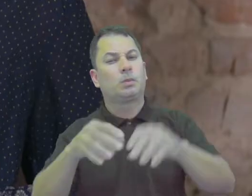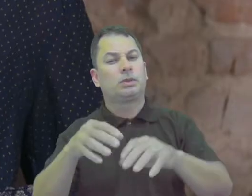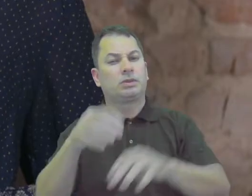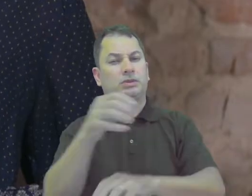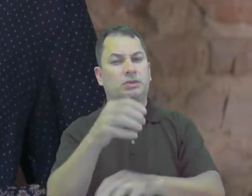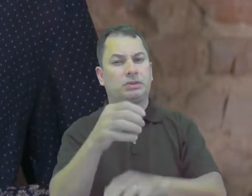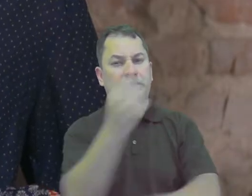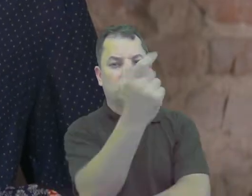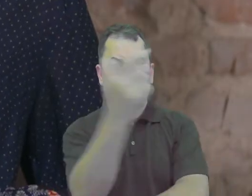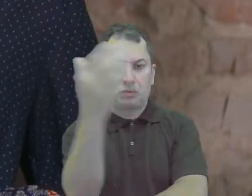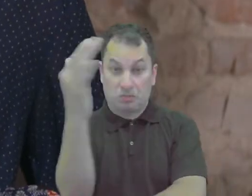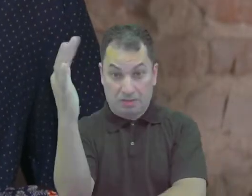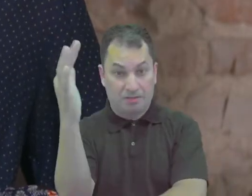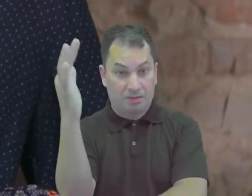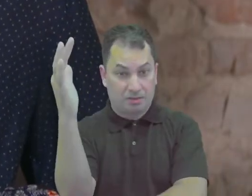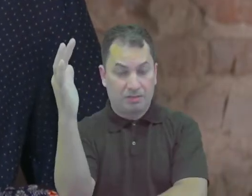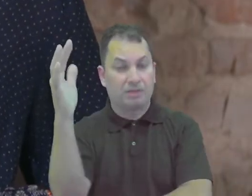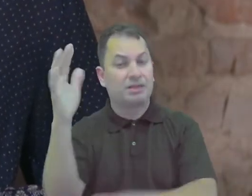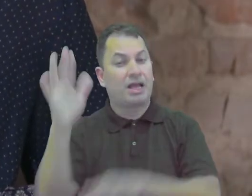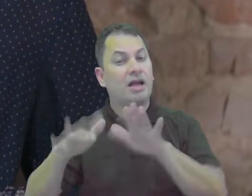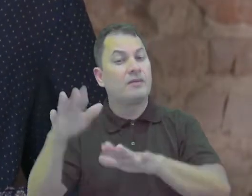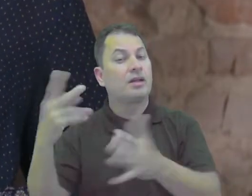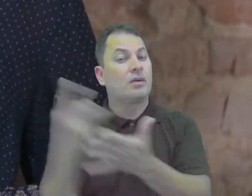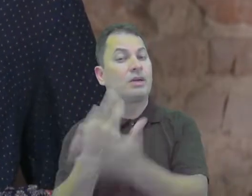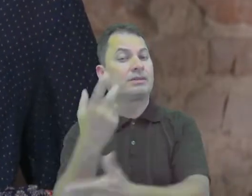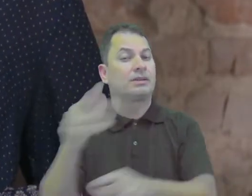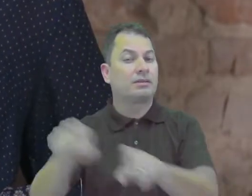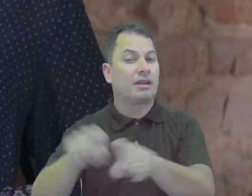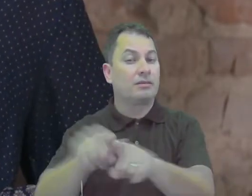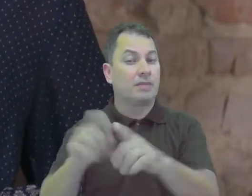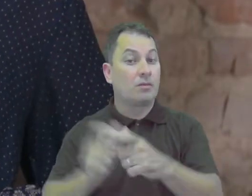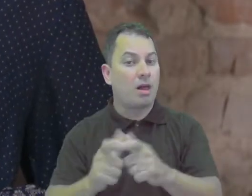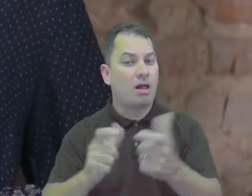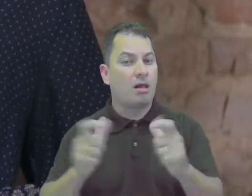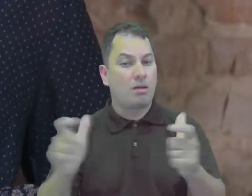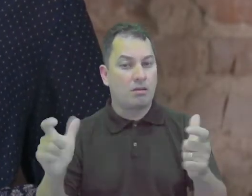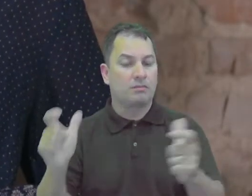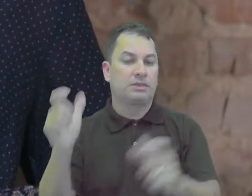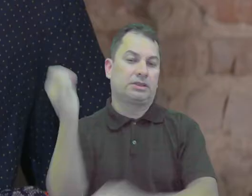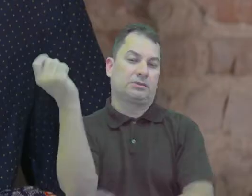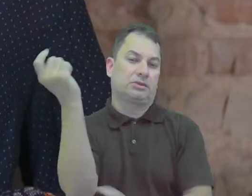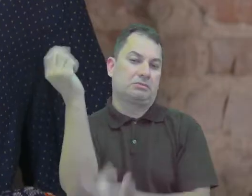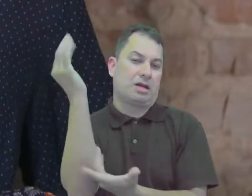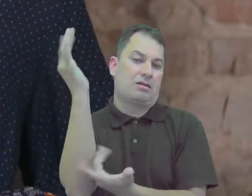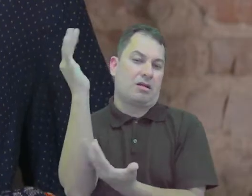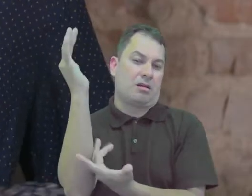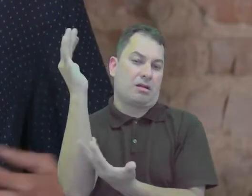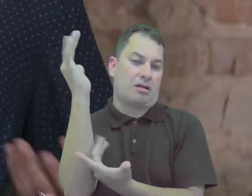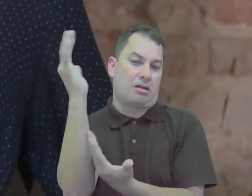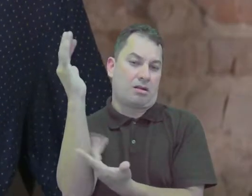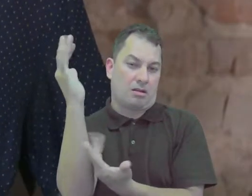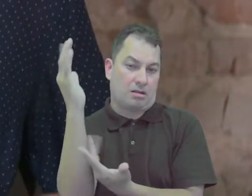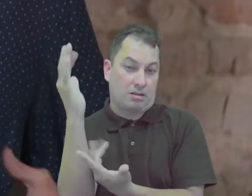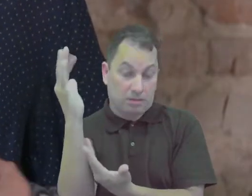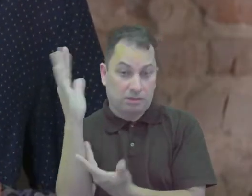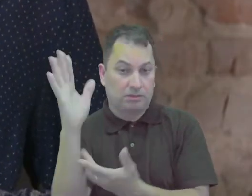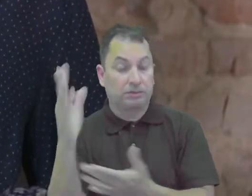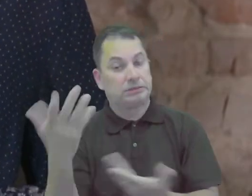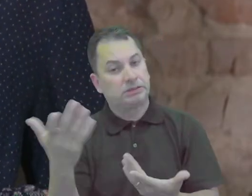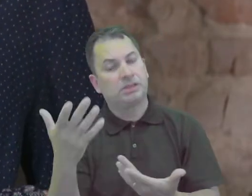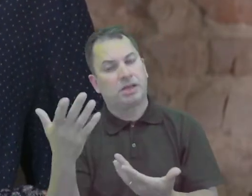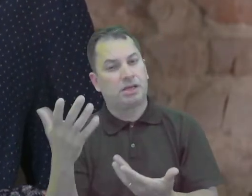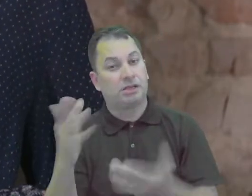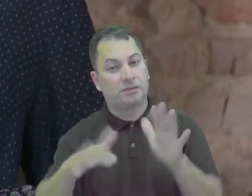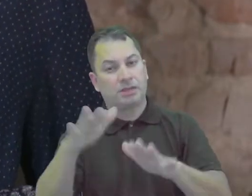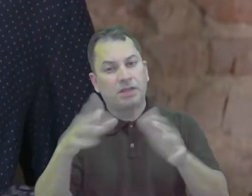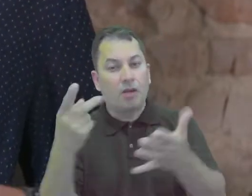ciclos biogeoquímicos, né? Em geral, né, a gente vai ter alterações, né, no ciclo da água, né? A